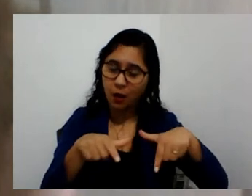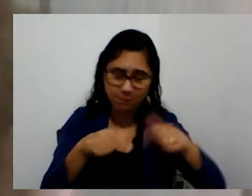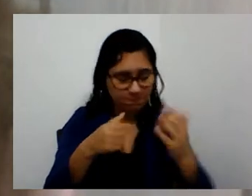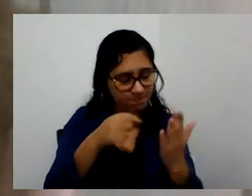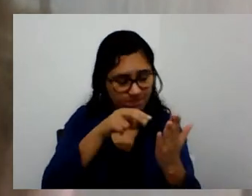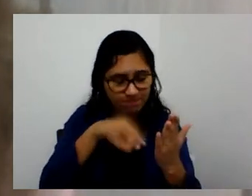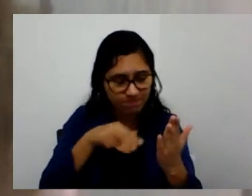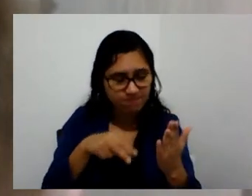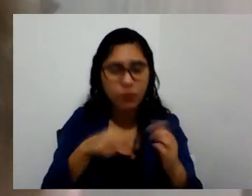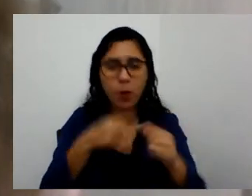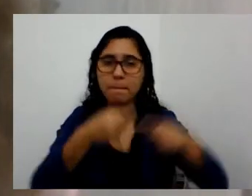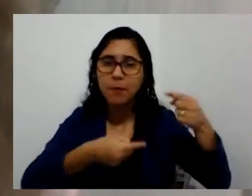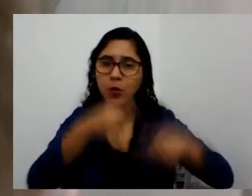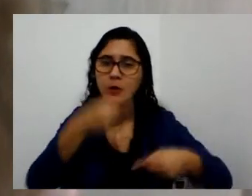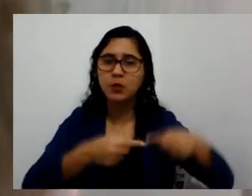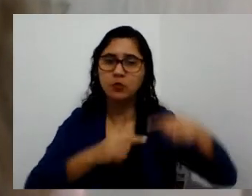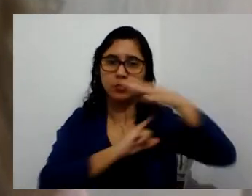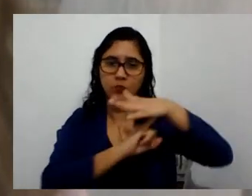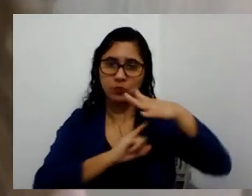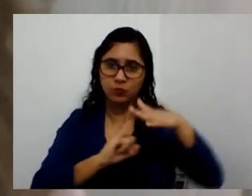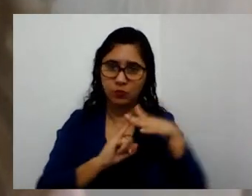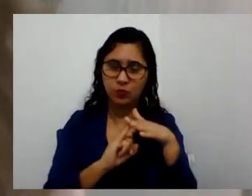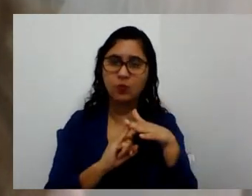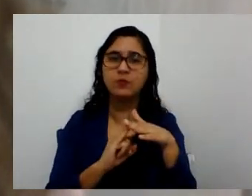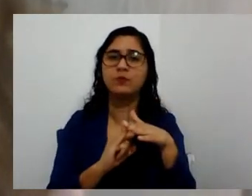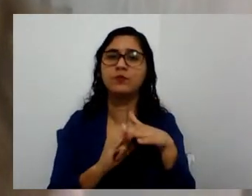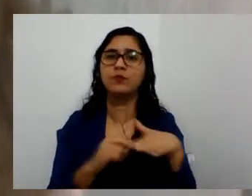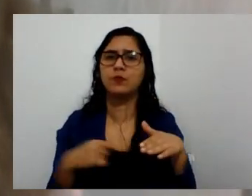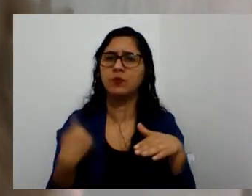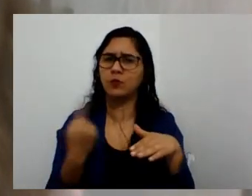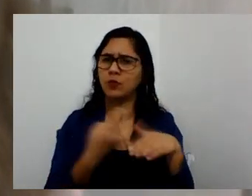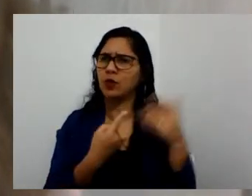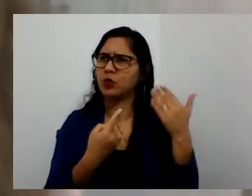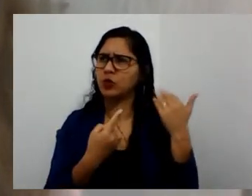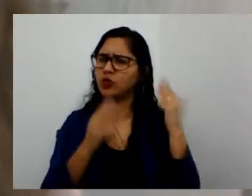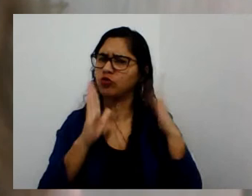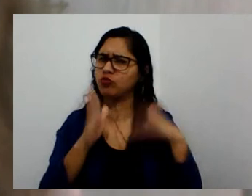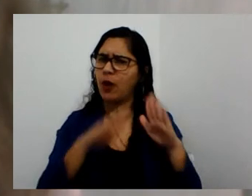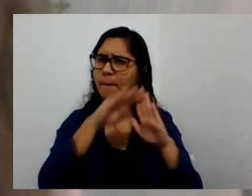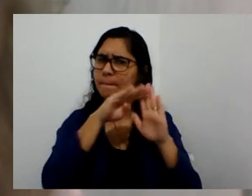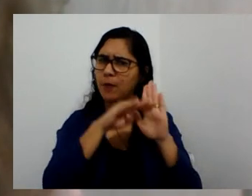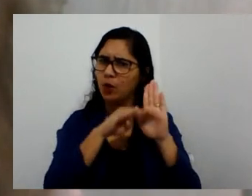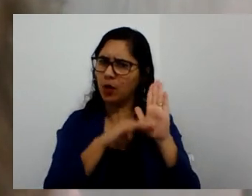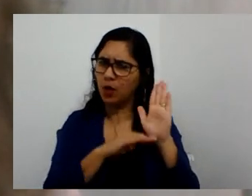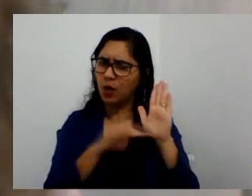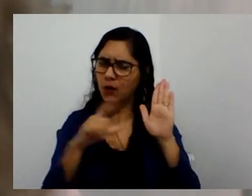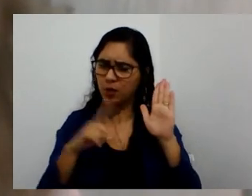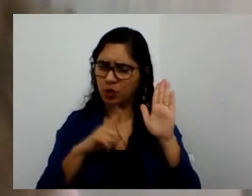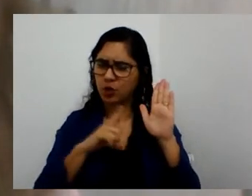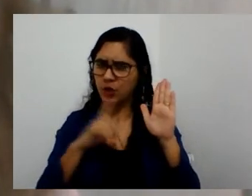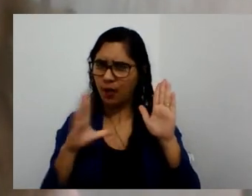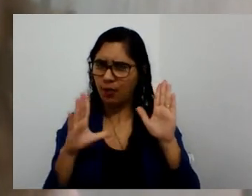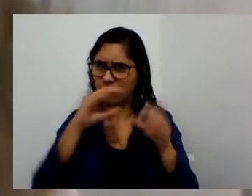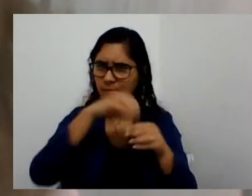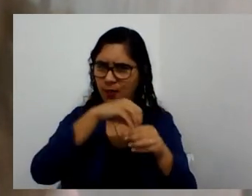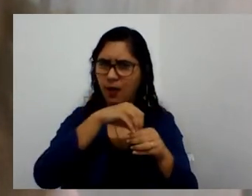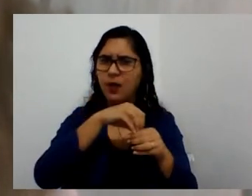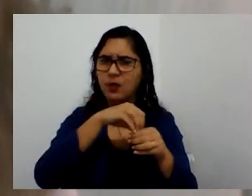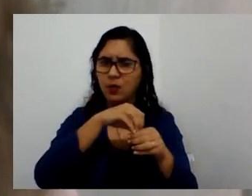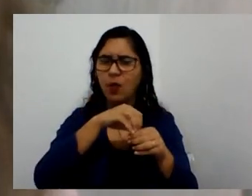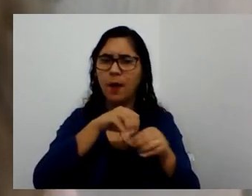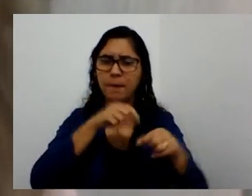política institucional, embora nós já tivéssemos alguns programas que já adotavam por si a política de